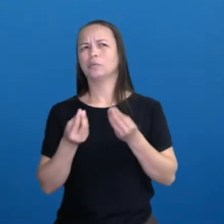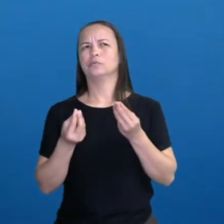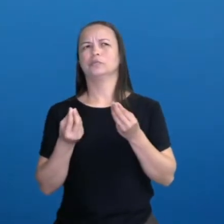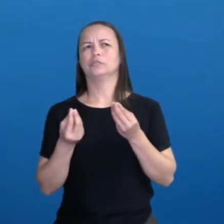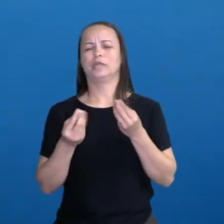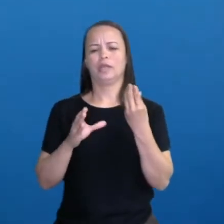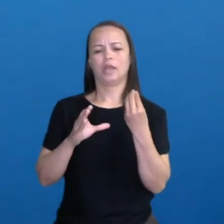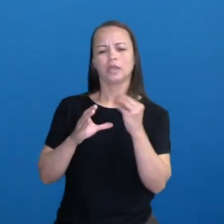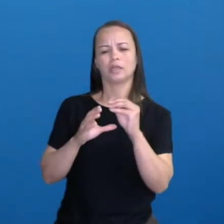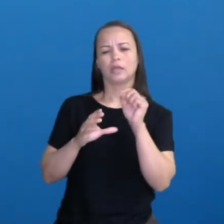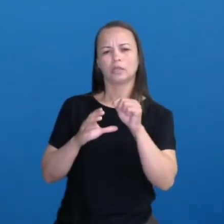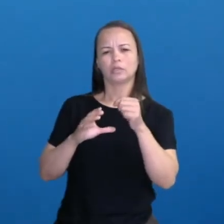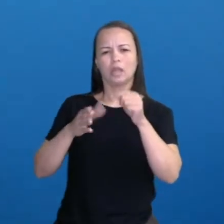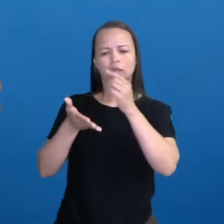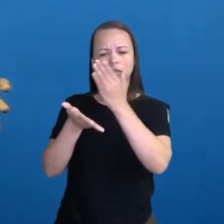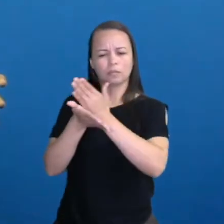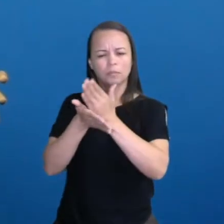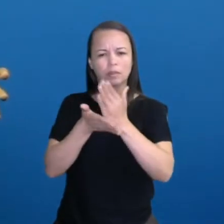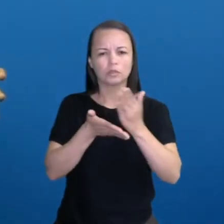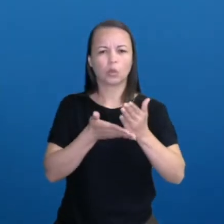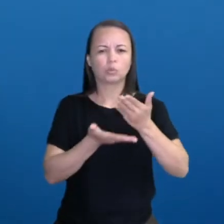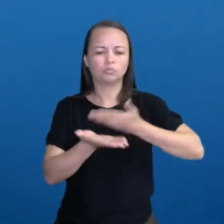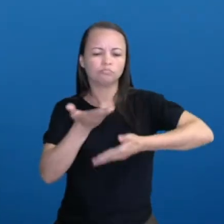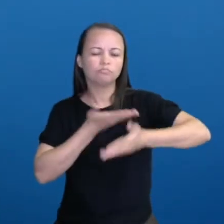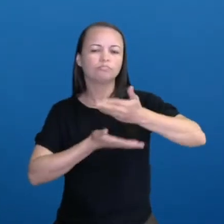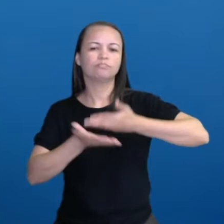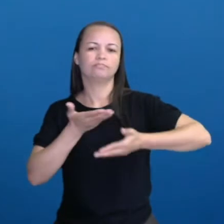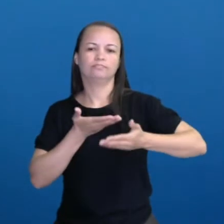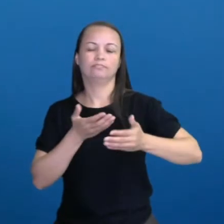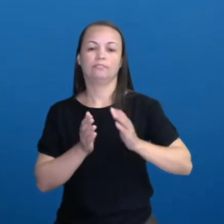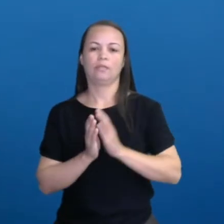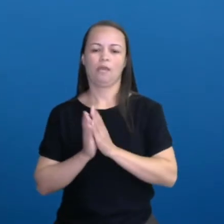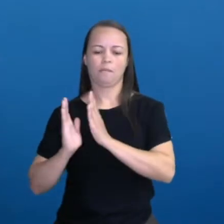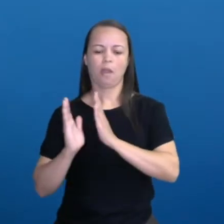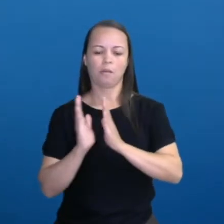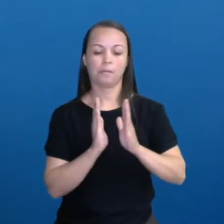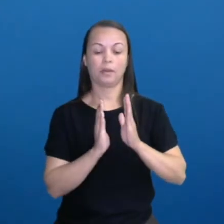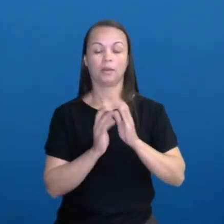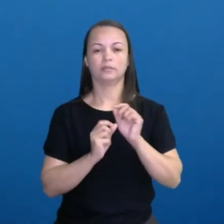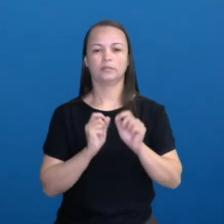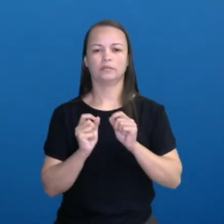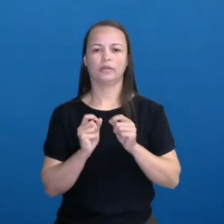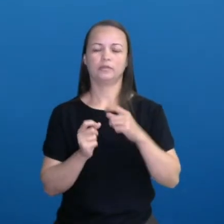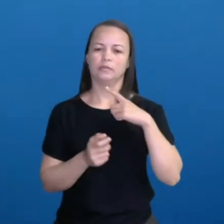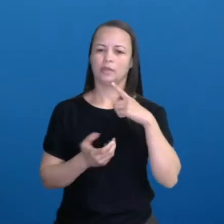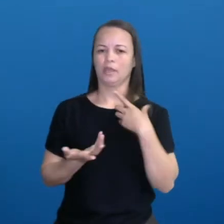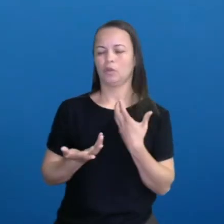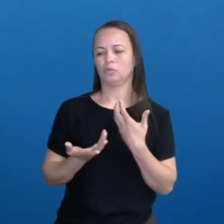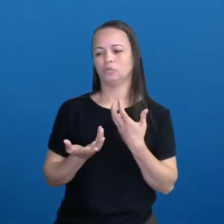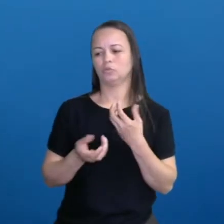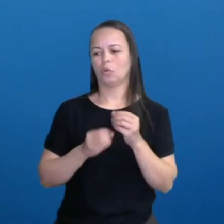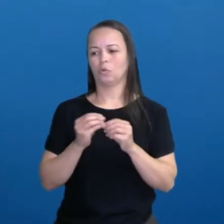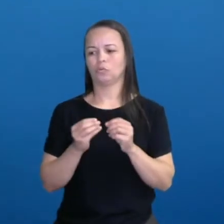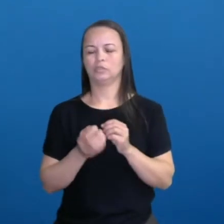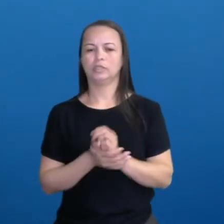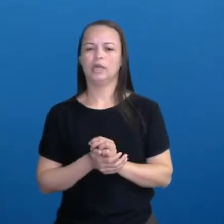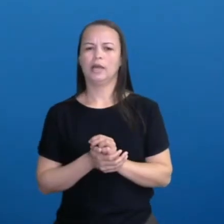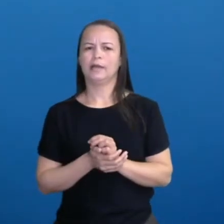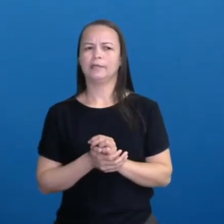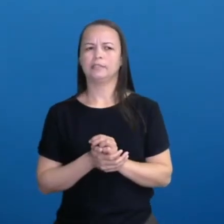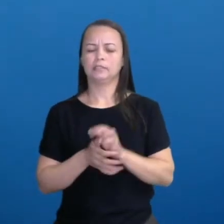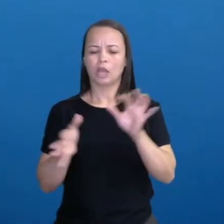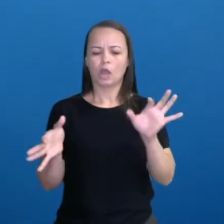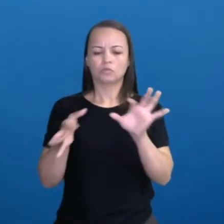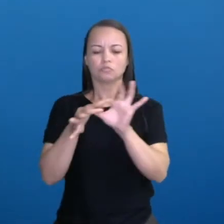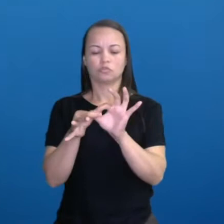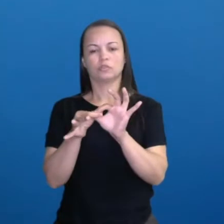hierarquicamente dividida todo esse processo? Como vocês sabem, a gente vai ter as estruturas que a gente vai chamar dos órgãos, que estão intimamente